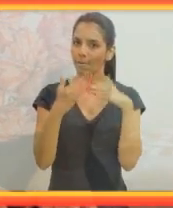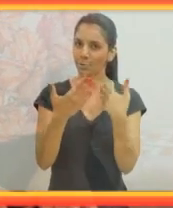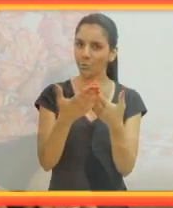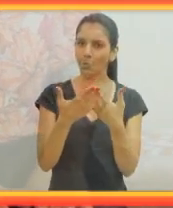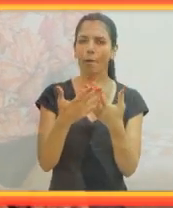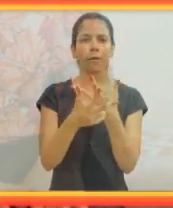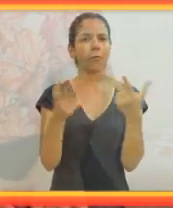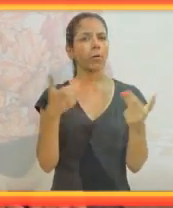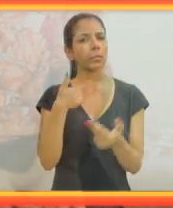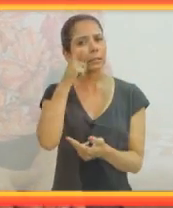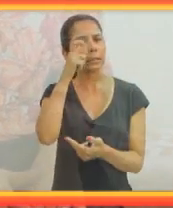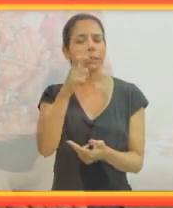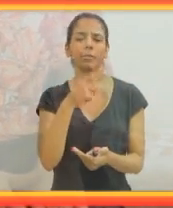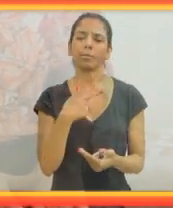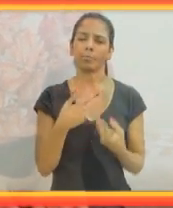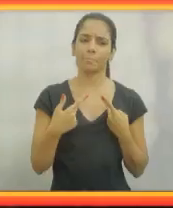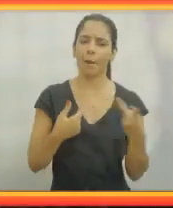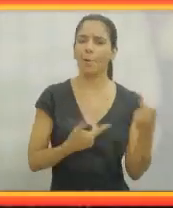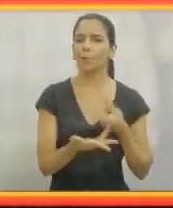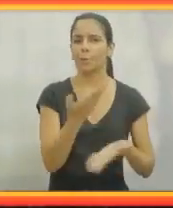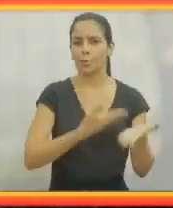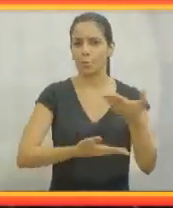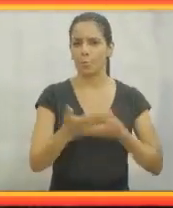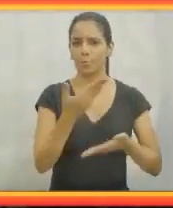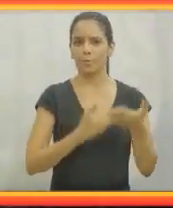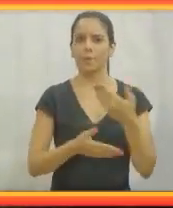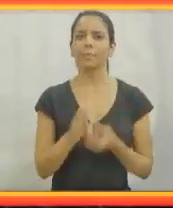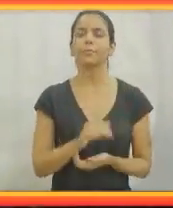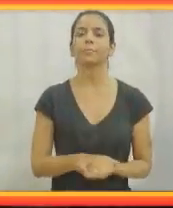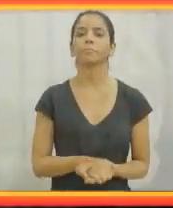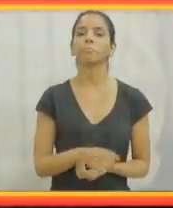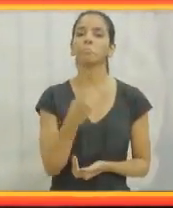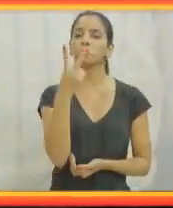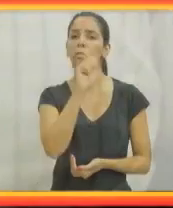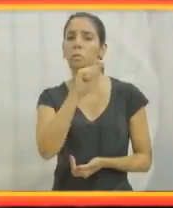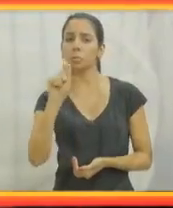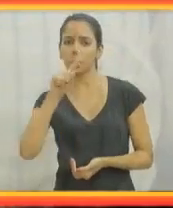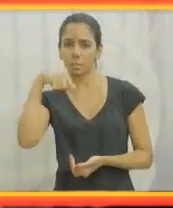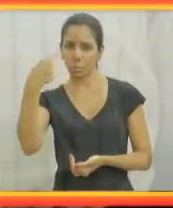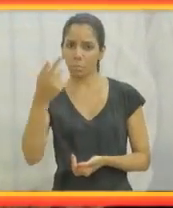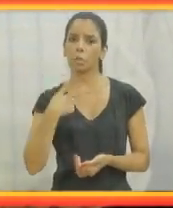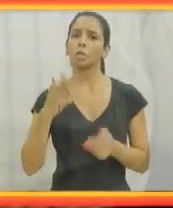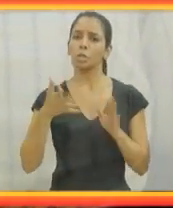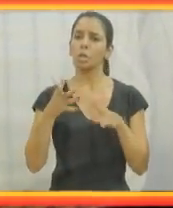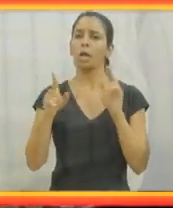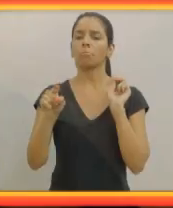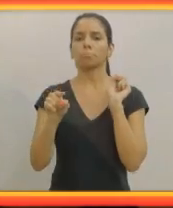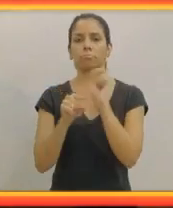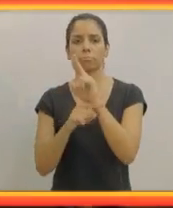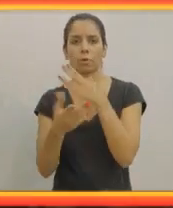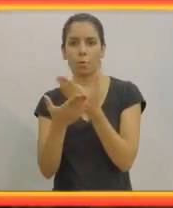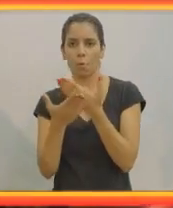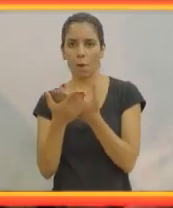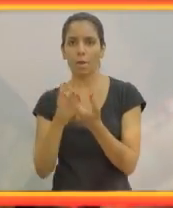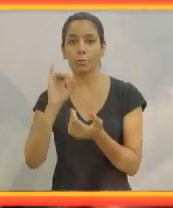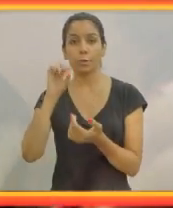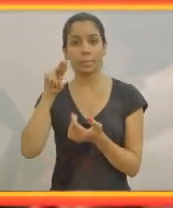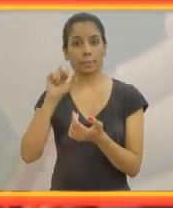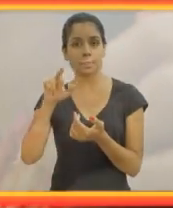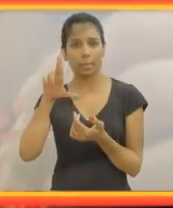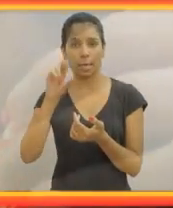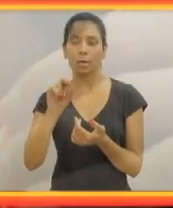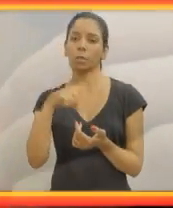coisas muito interessantes para a nossa convivência. 2 meses depois, eu já comecei no colégio